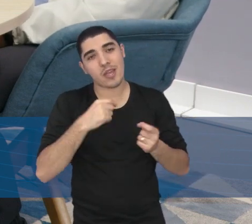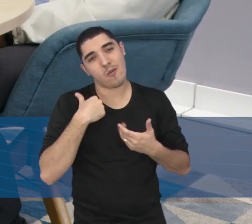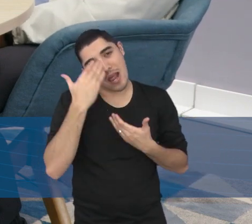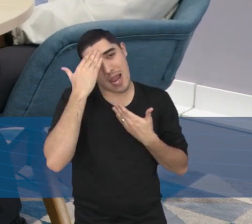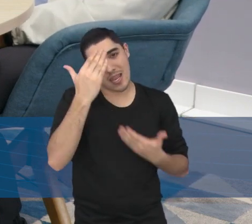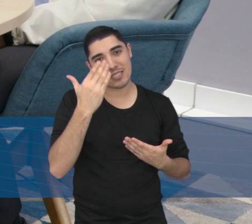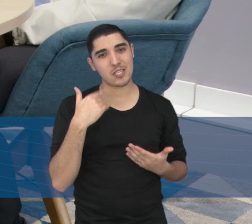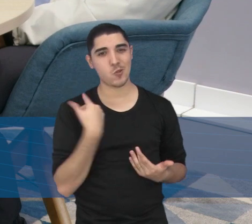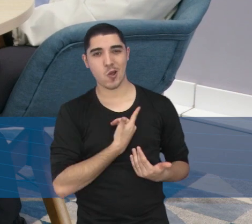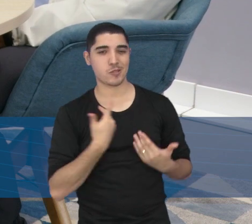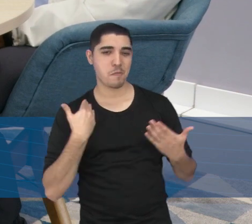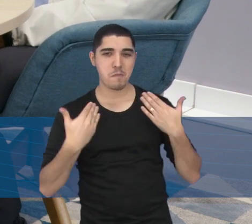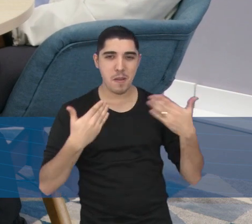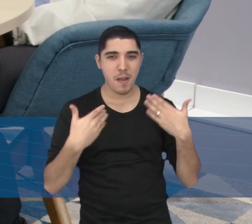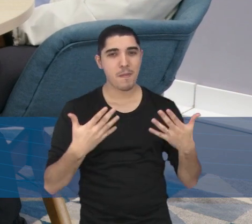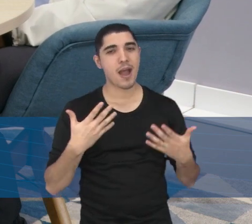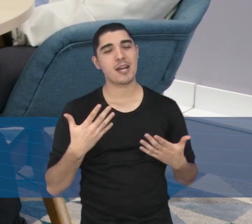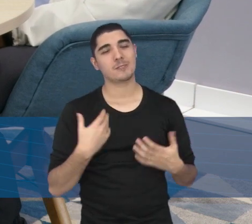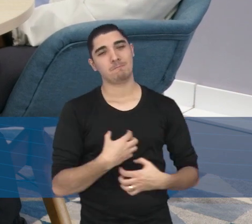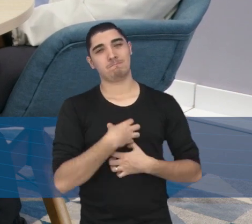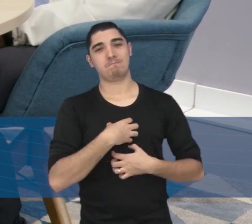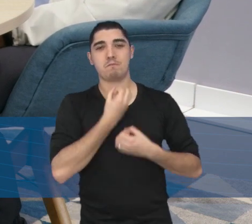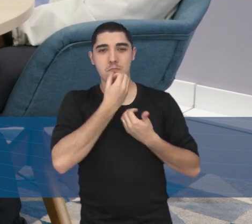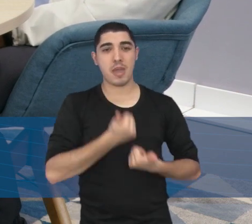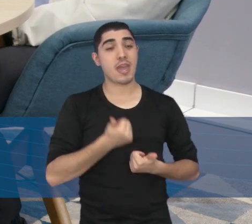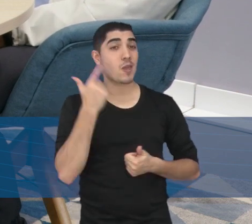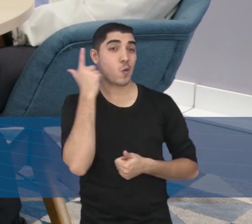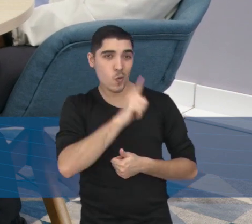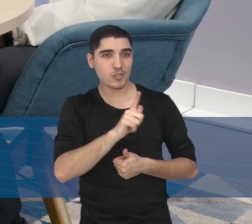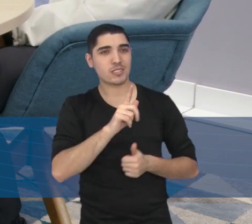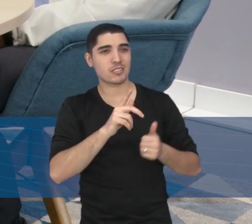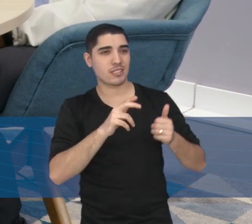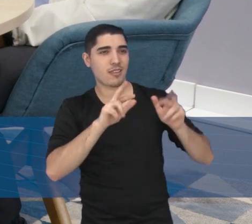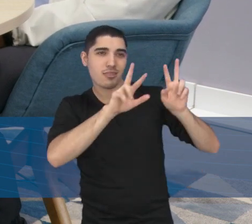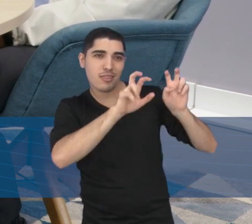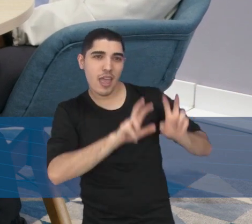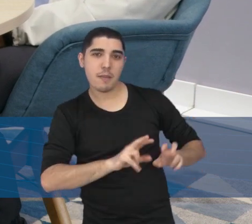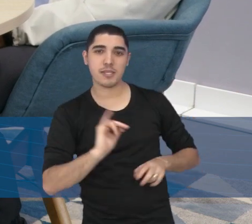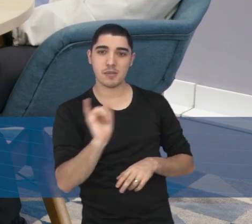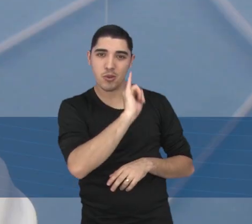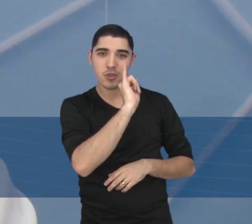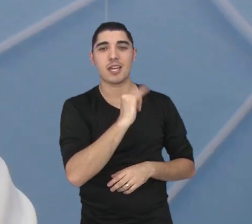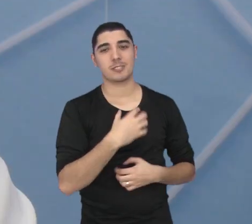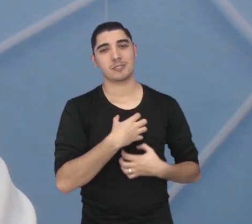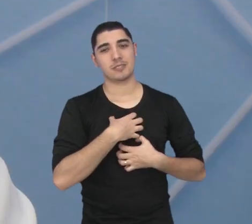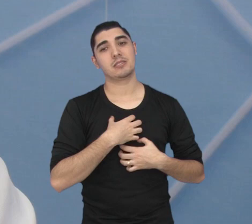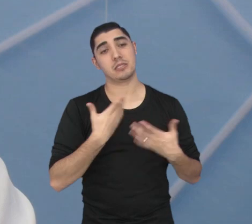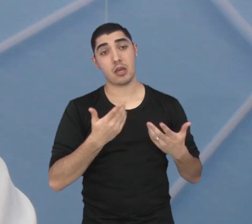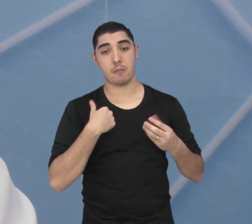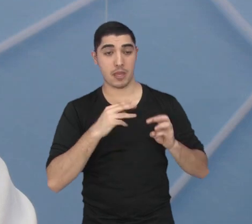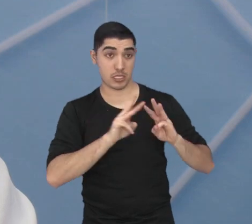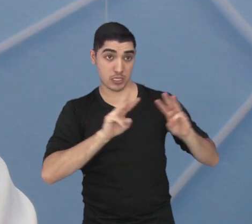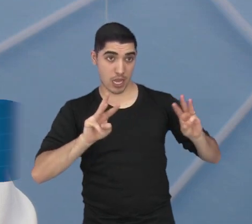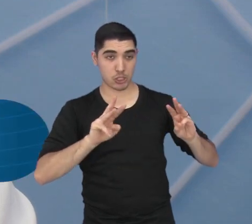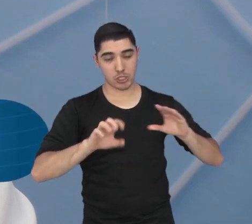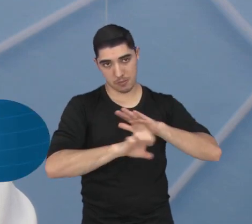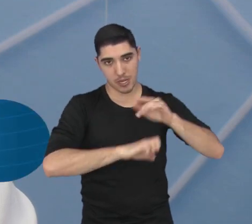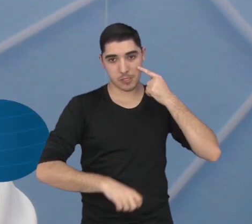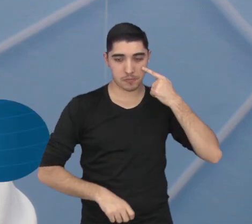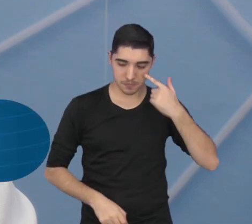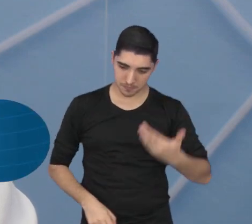bem agradável aqui a conversa, conseguimos cobrir vários assuntos bem interessantes, bem importantes. Deixar o site aqui da empresa,